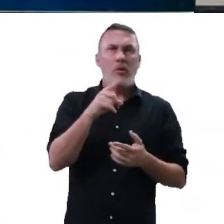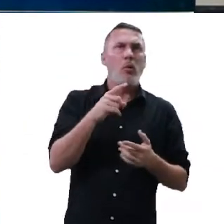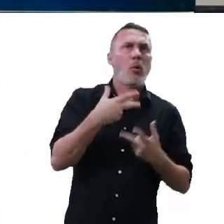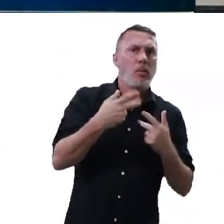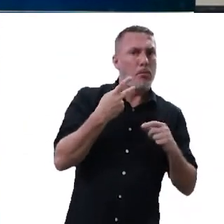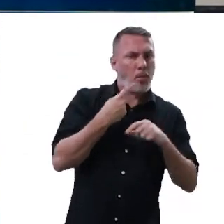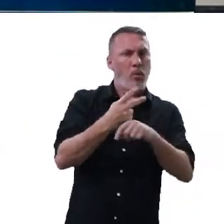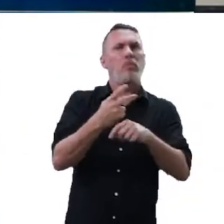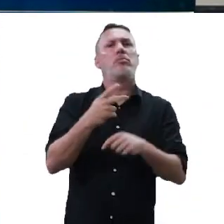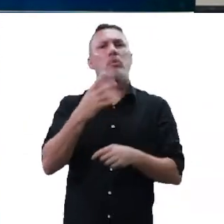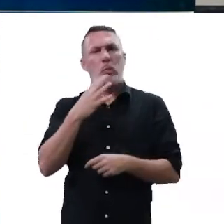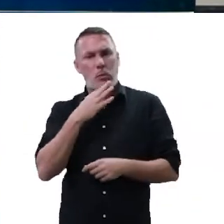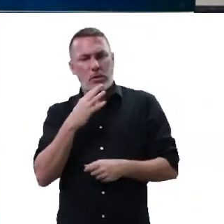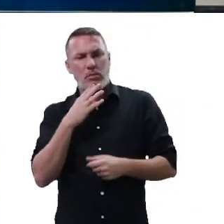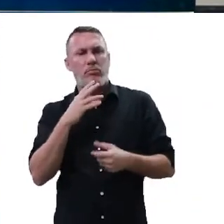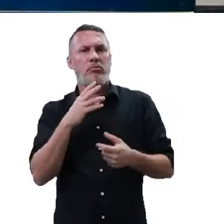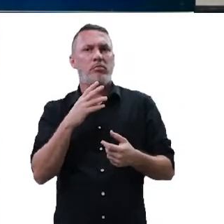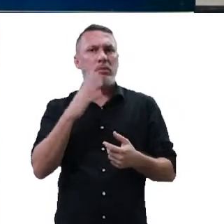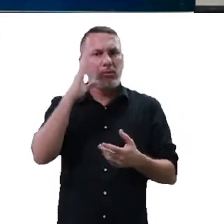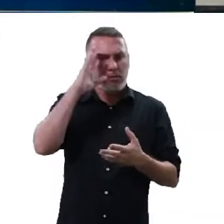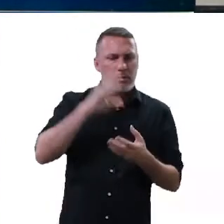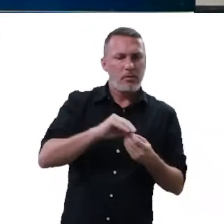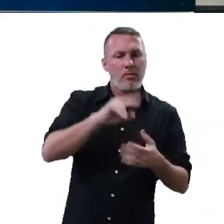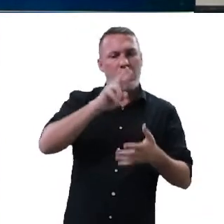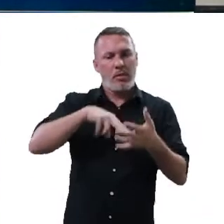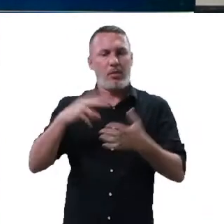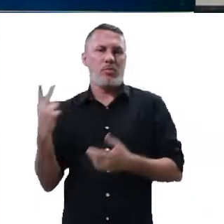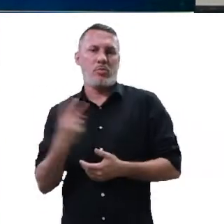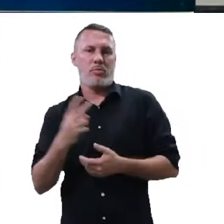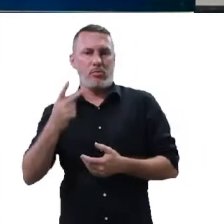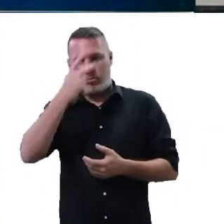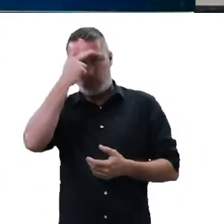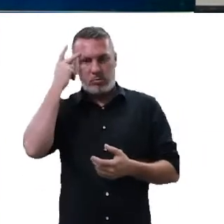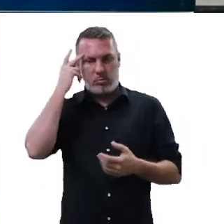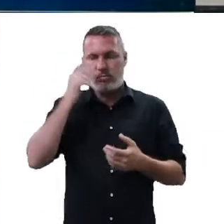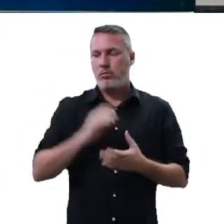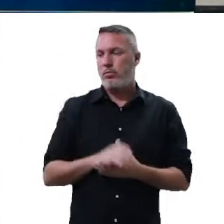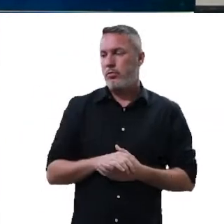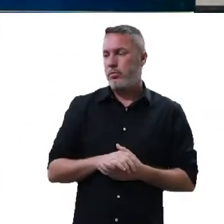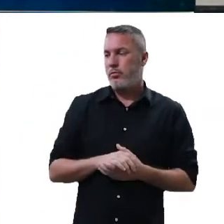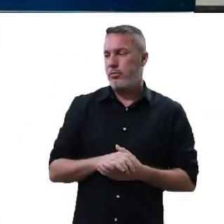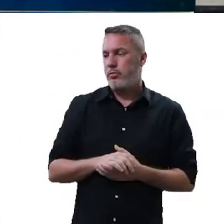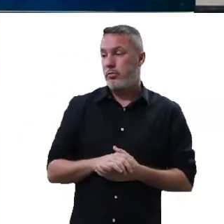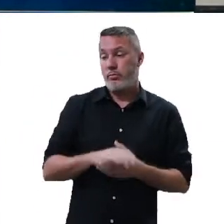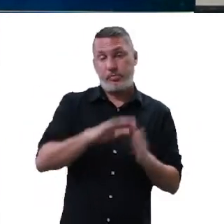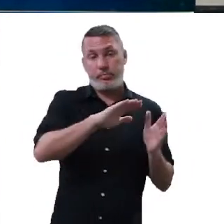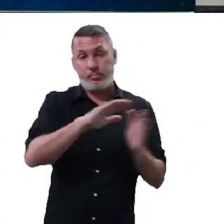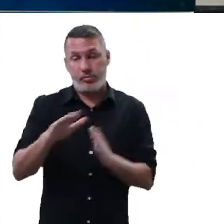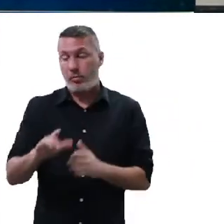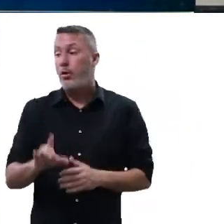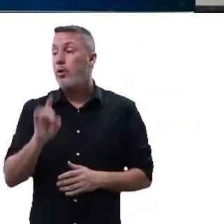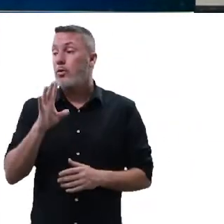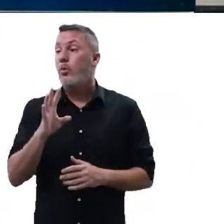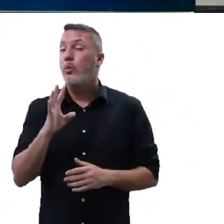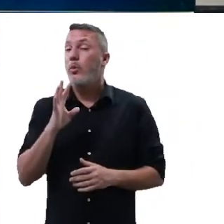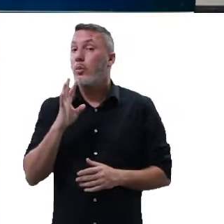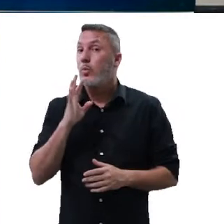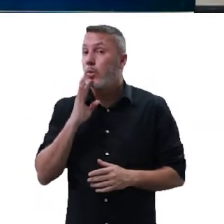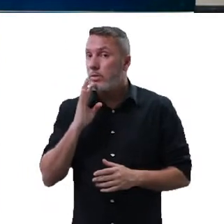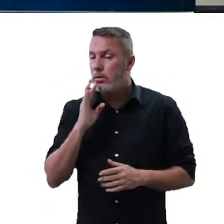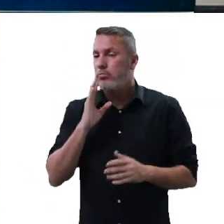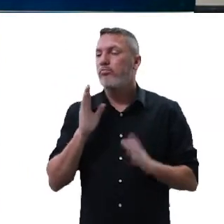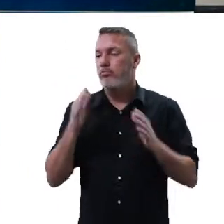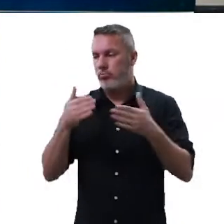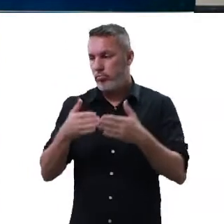muito a pena a gente conhecer melhor esse pensador. Mas eu gosto de conhecê-lo nos confrontos que